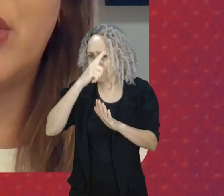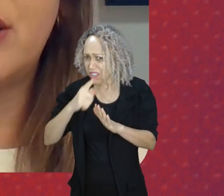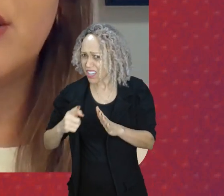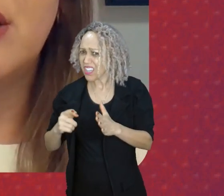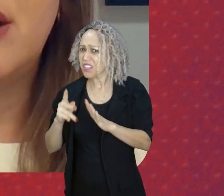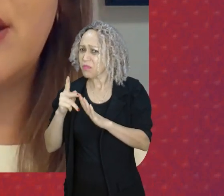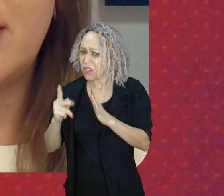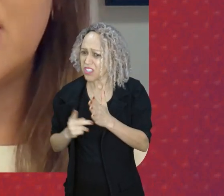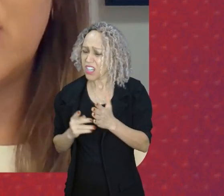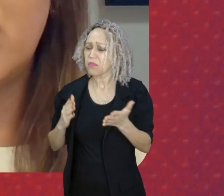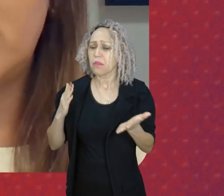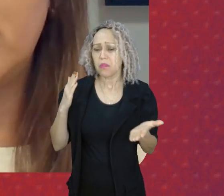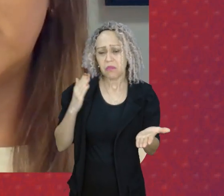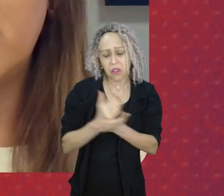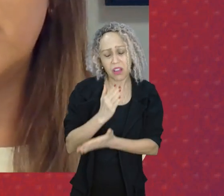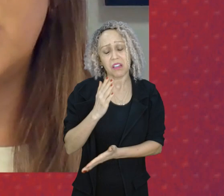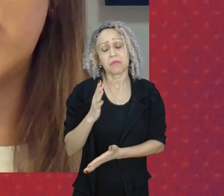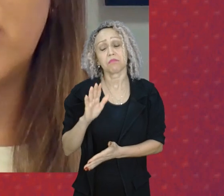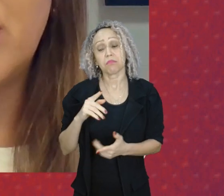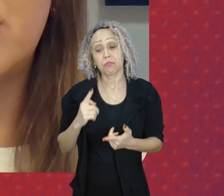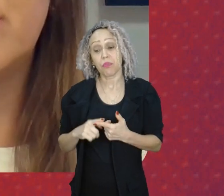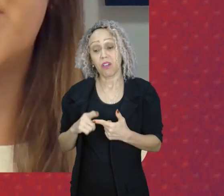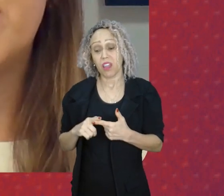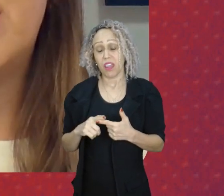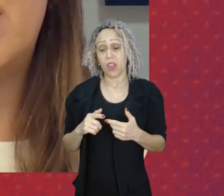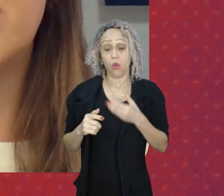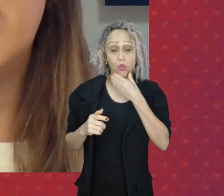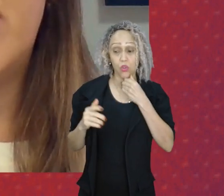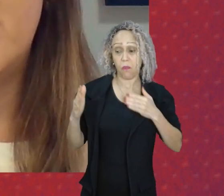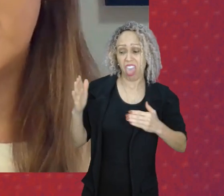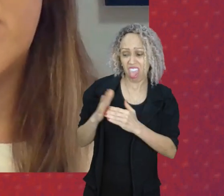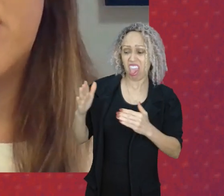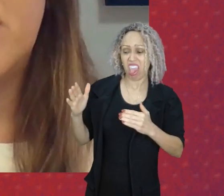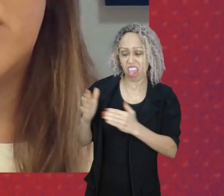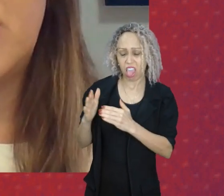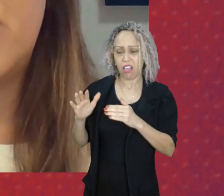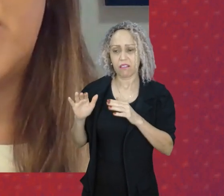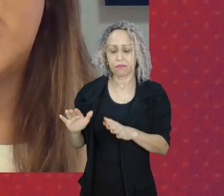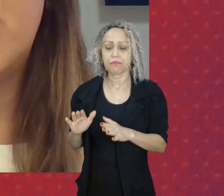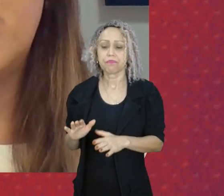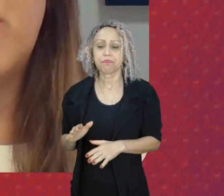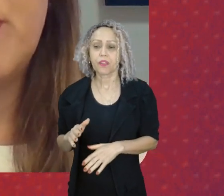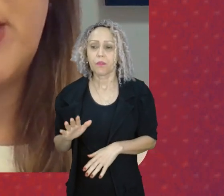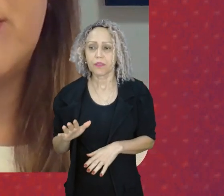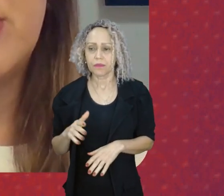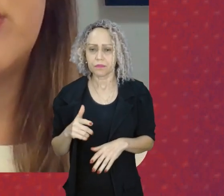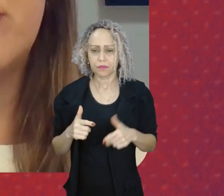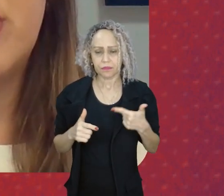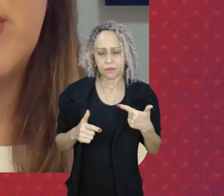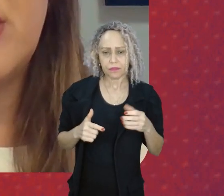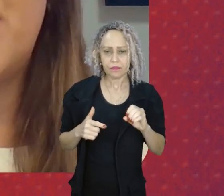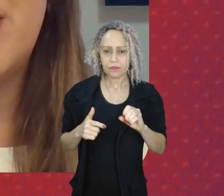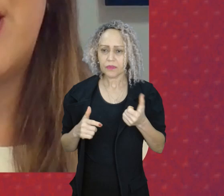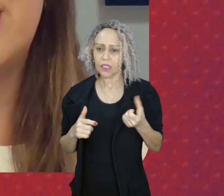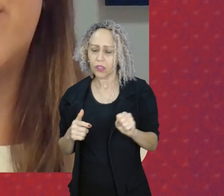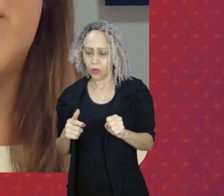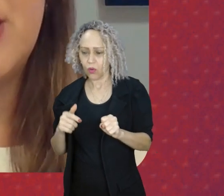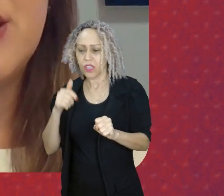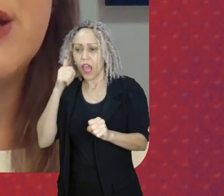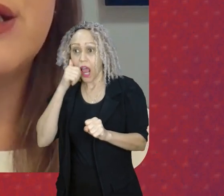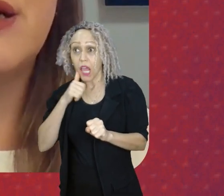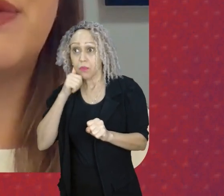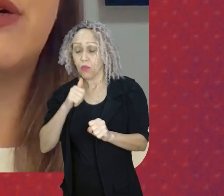gente viu agora, essa legislatura de 2018, as mulheres tiveram algum movimento aí de se unirem na